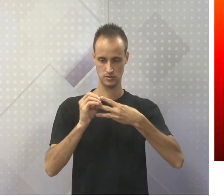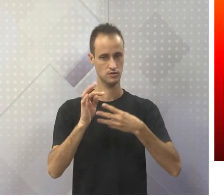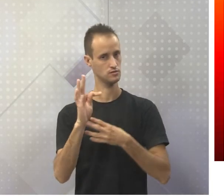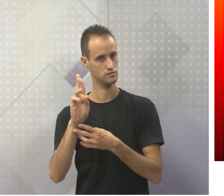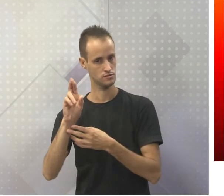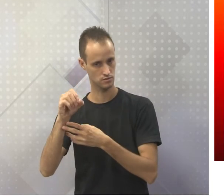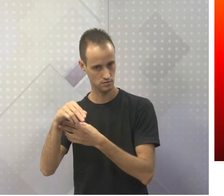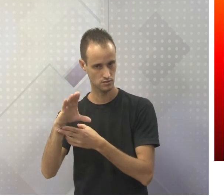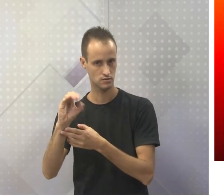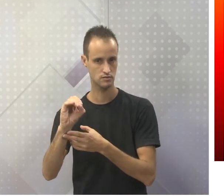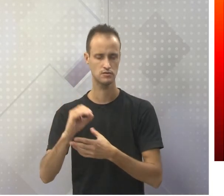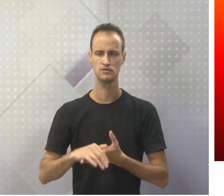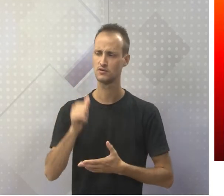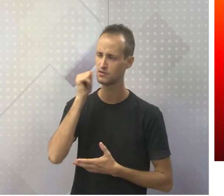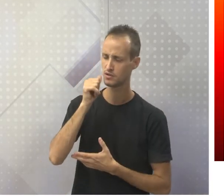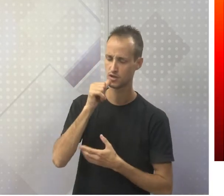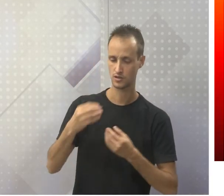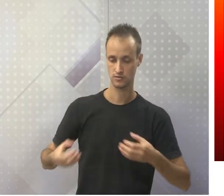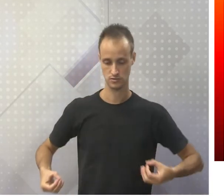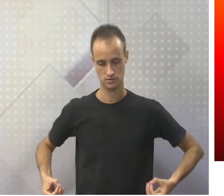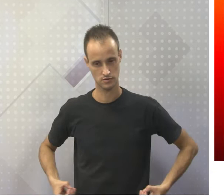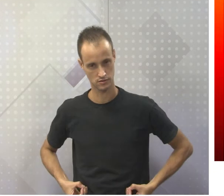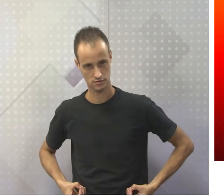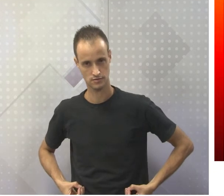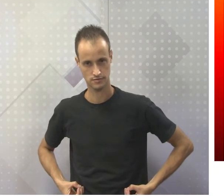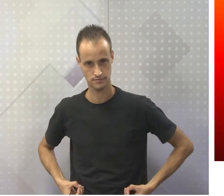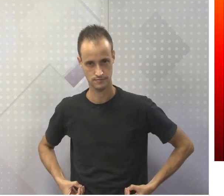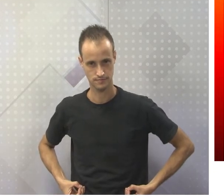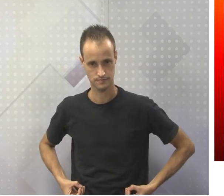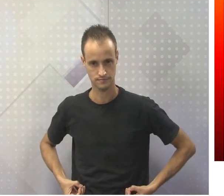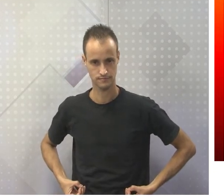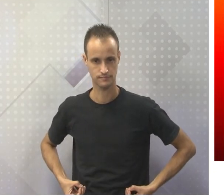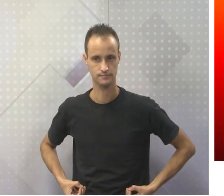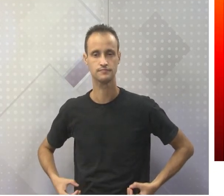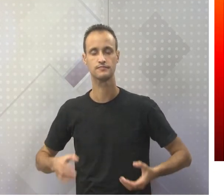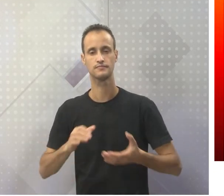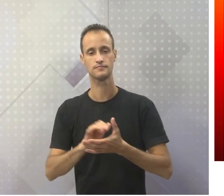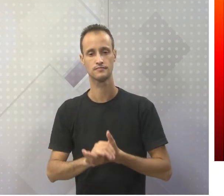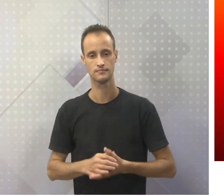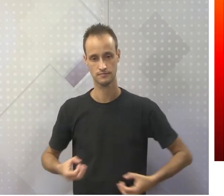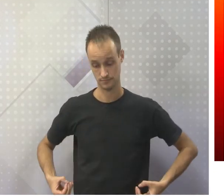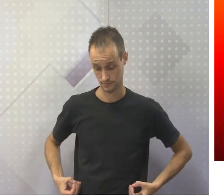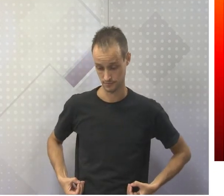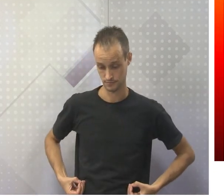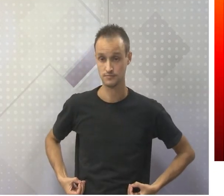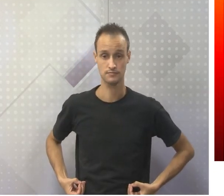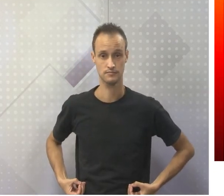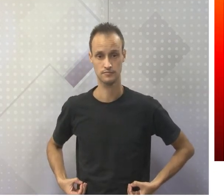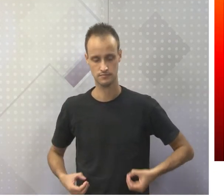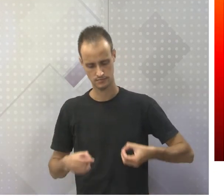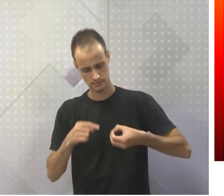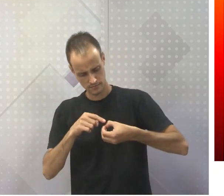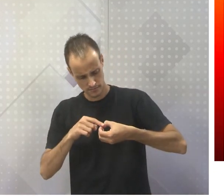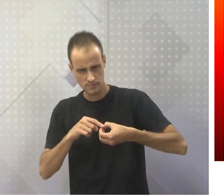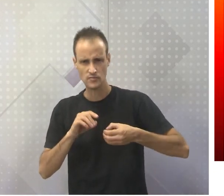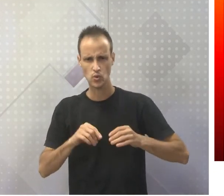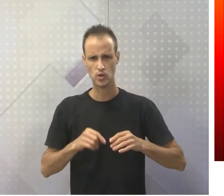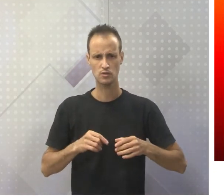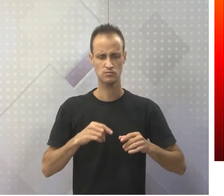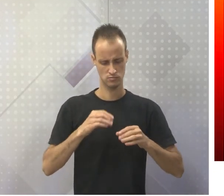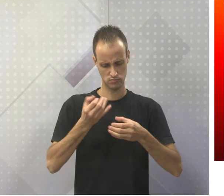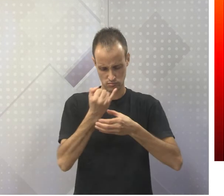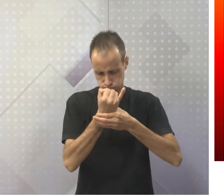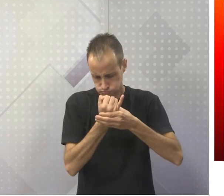e as mulheres, professor? Ó, os ovários, tá vendo? Ó? Nesse caso, os ovários têm vários ciclos aqui